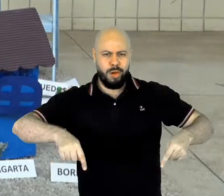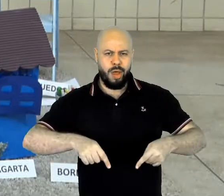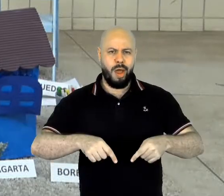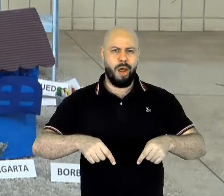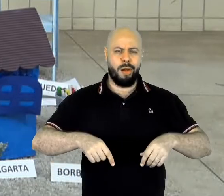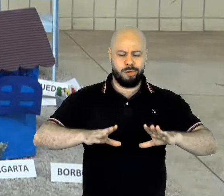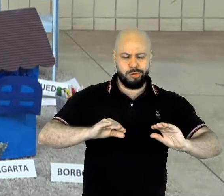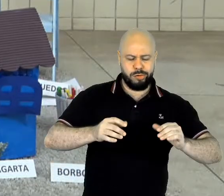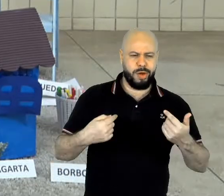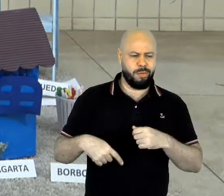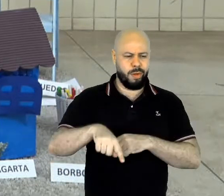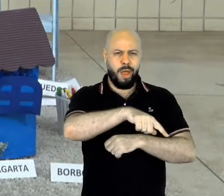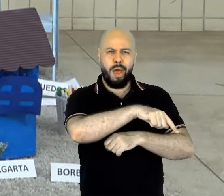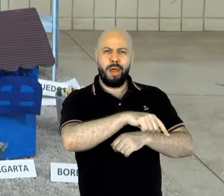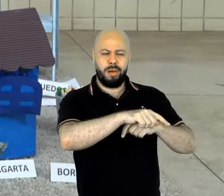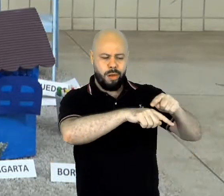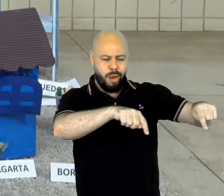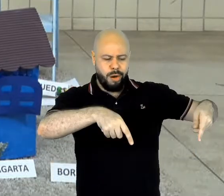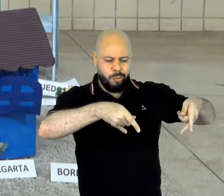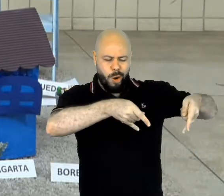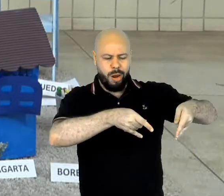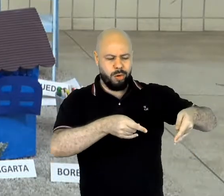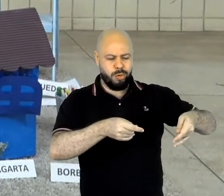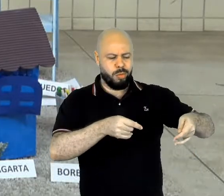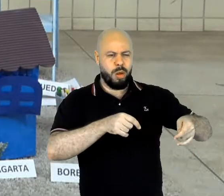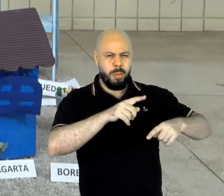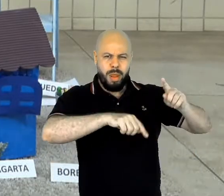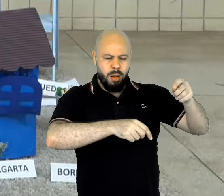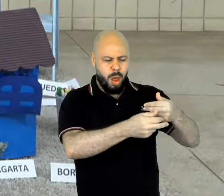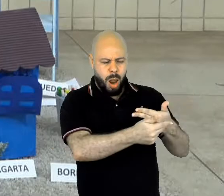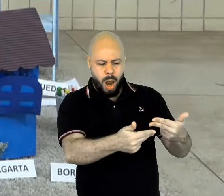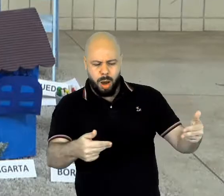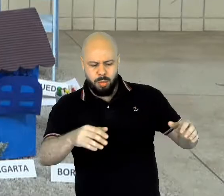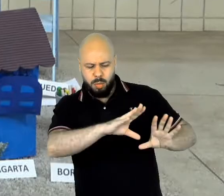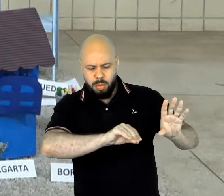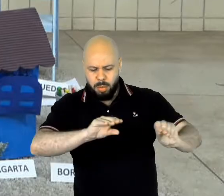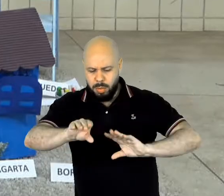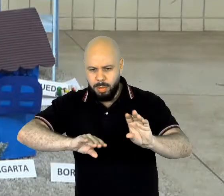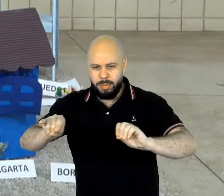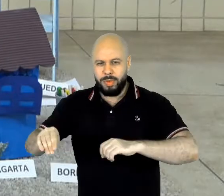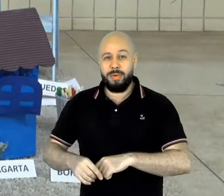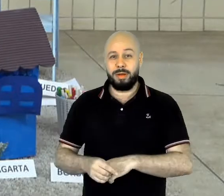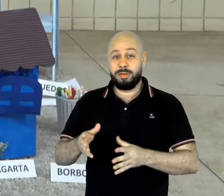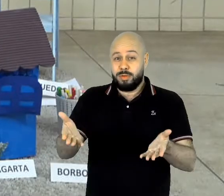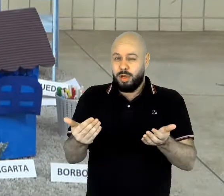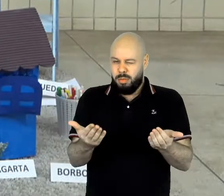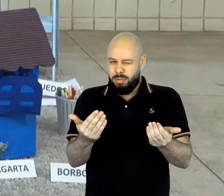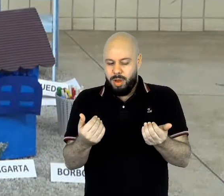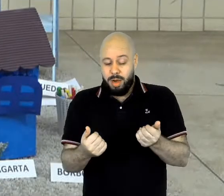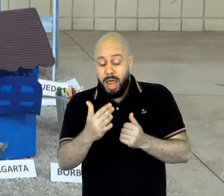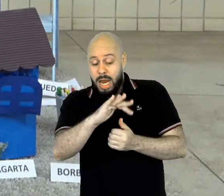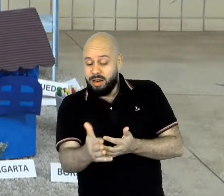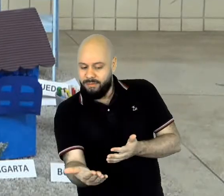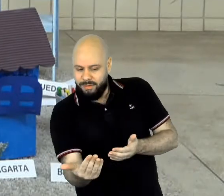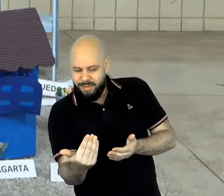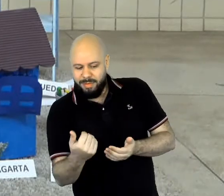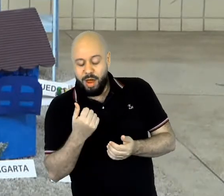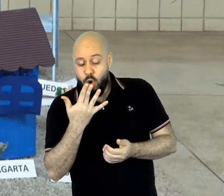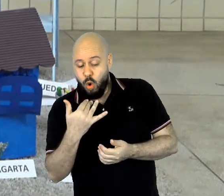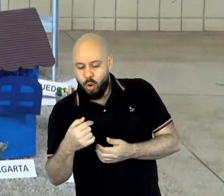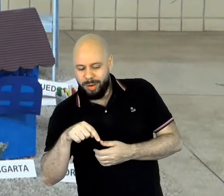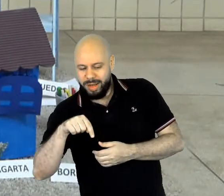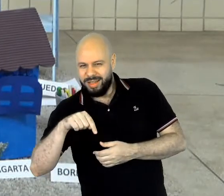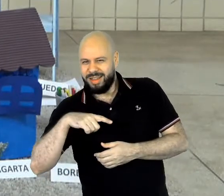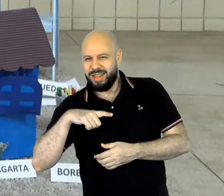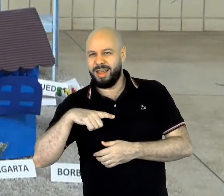esse espaço com esse material, aí você vai convidar a sua criança, novamente, para você mostrar para ela as cores que